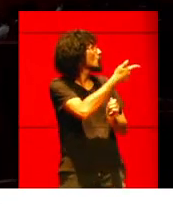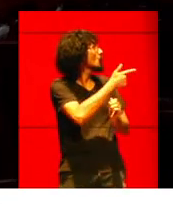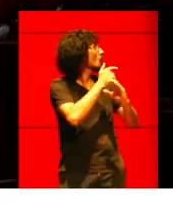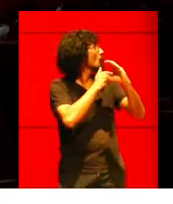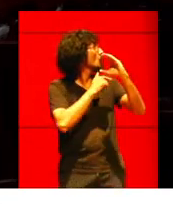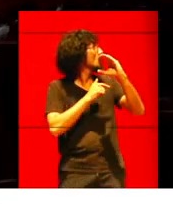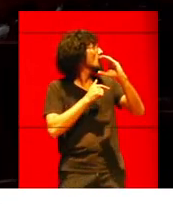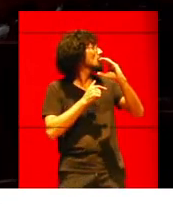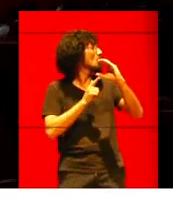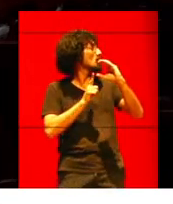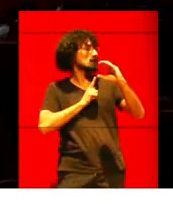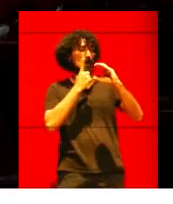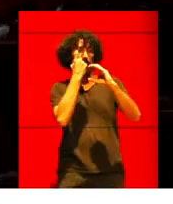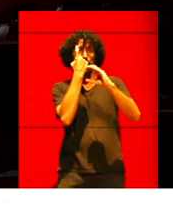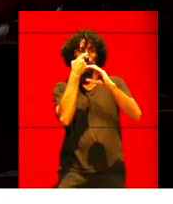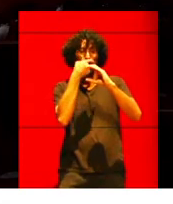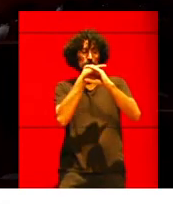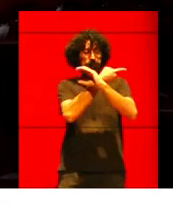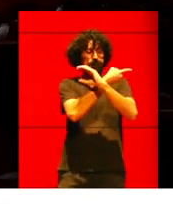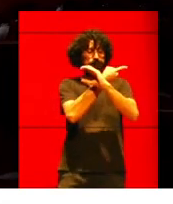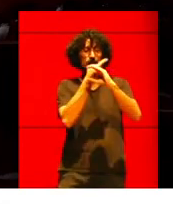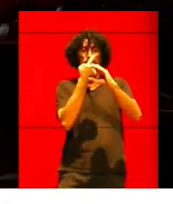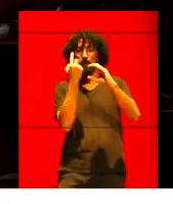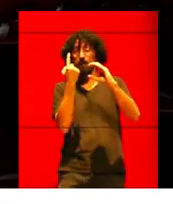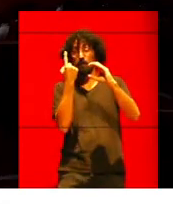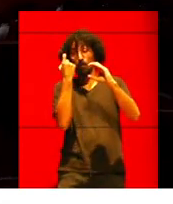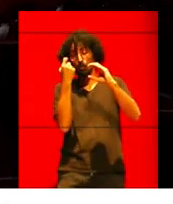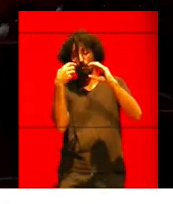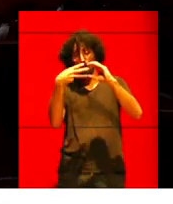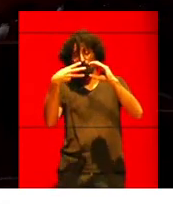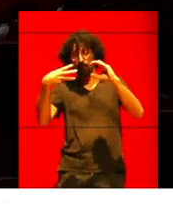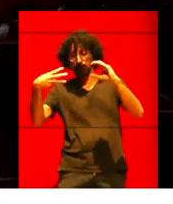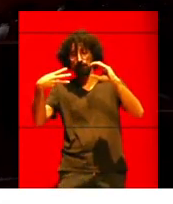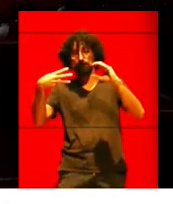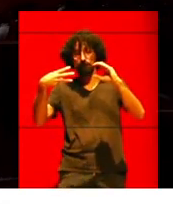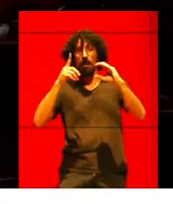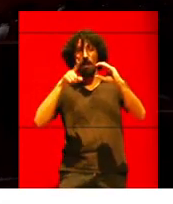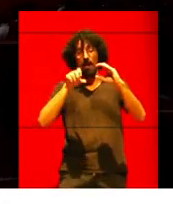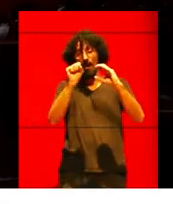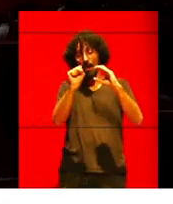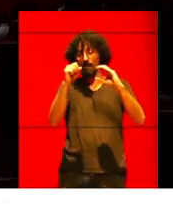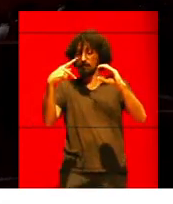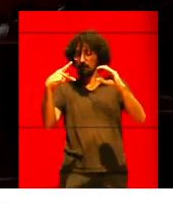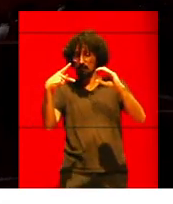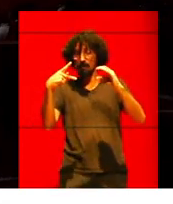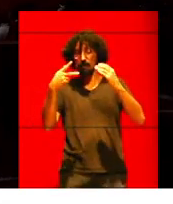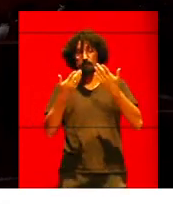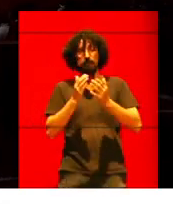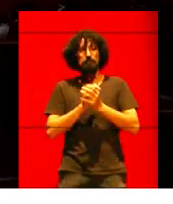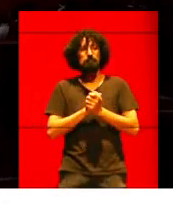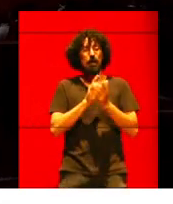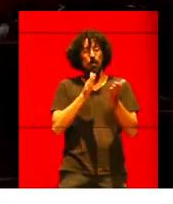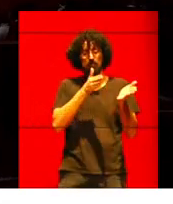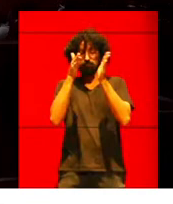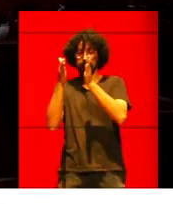SP, porque tem uma simples e uma tripla, vai para o carbono 3, vai ser o quê?